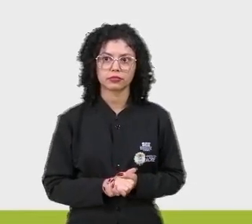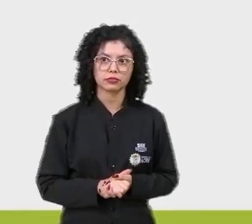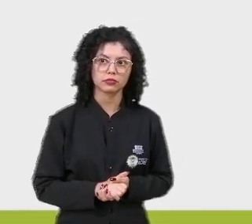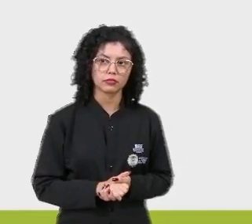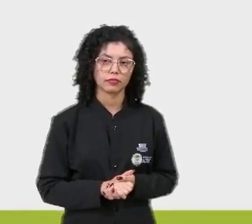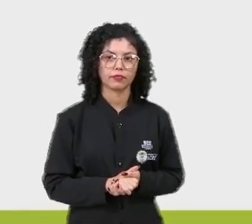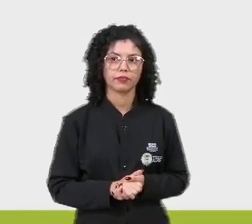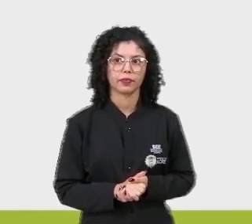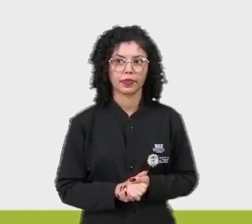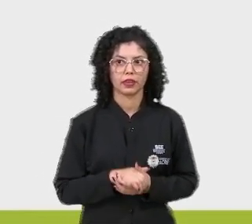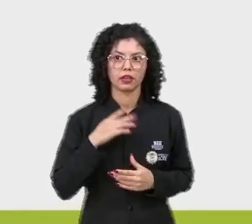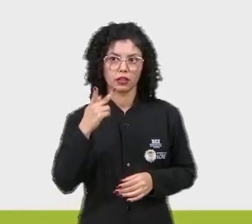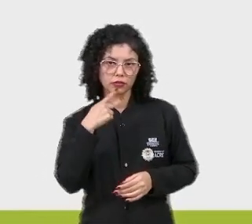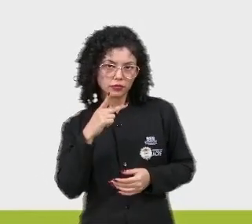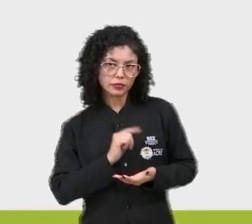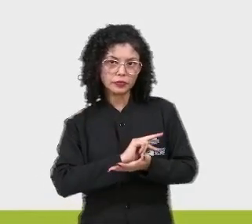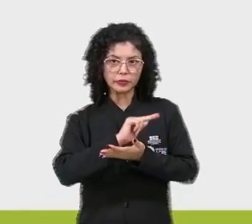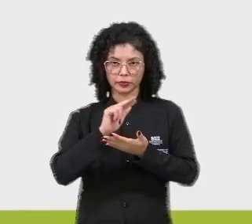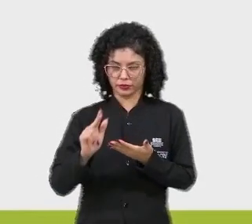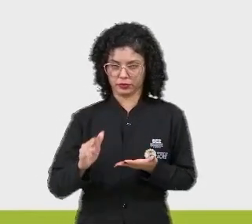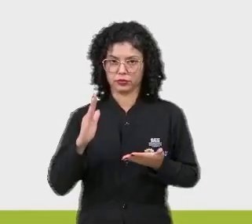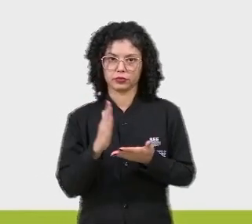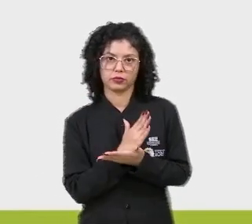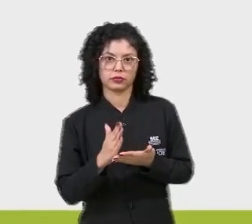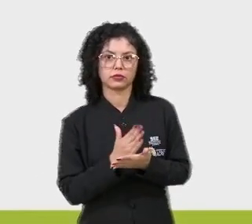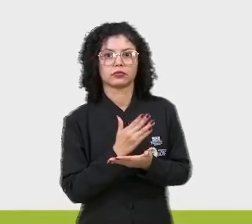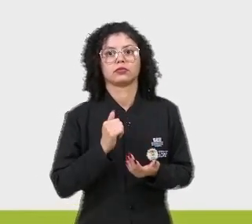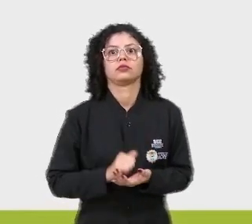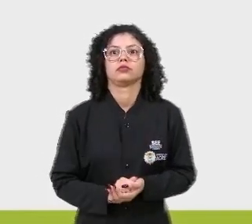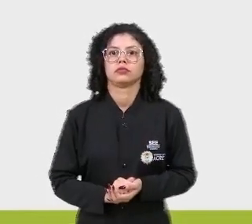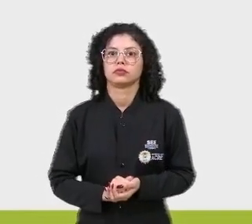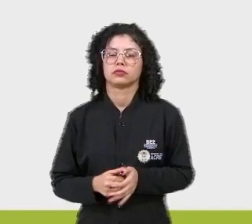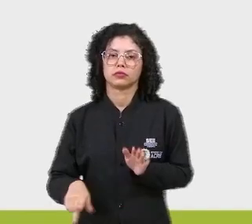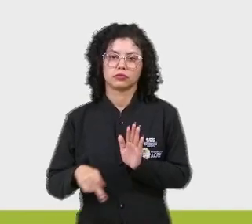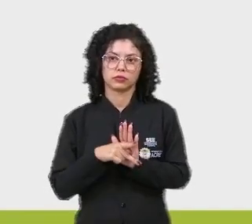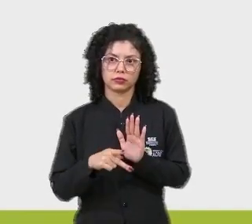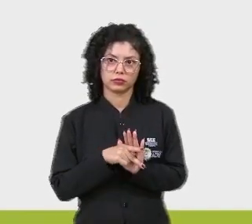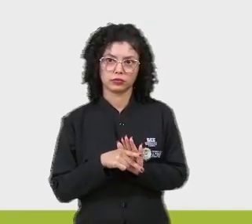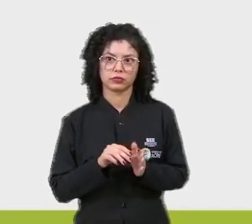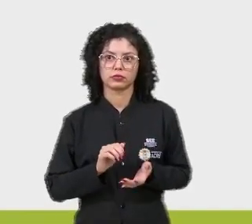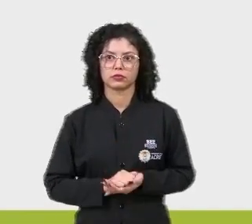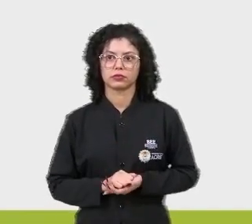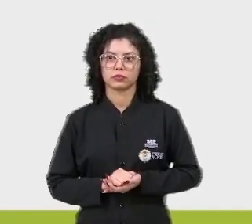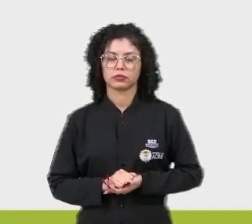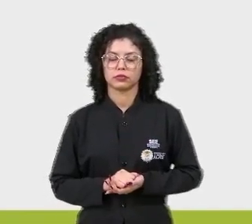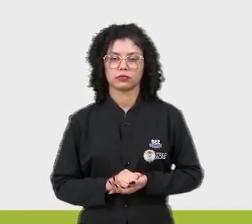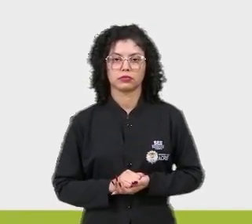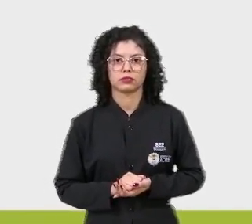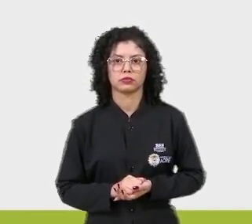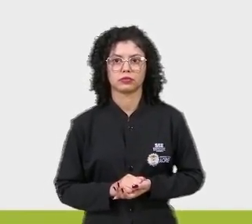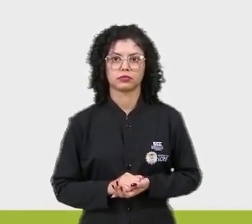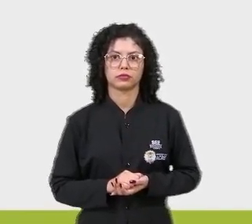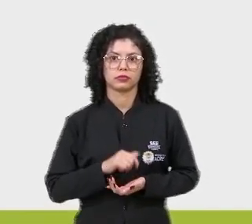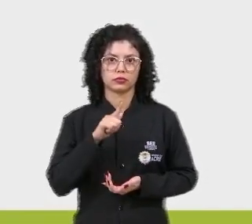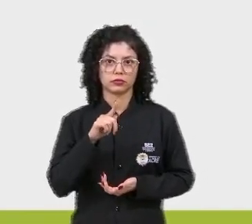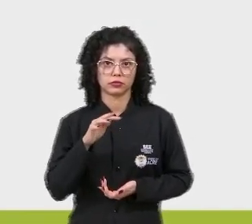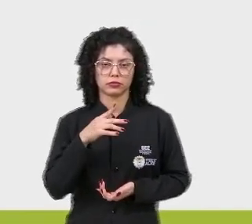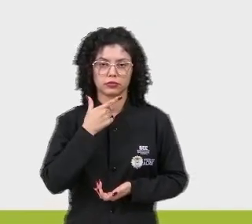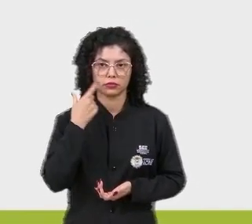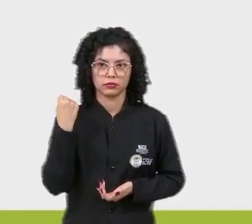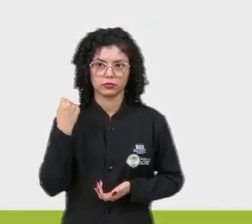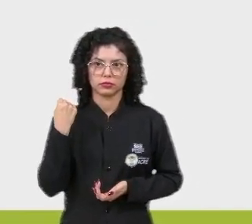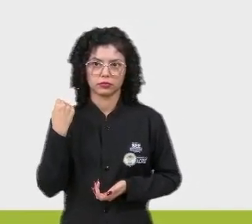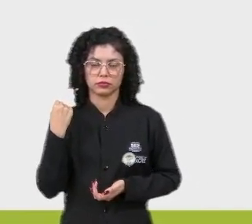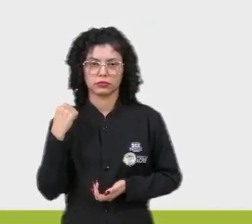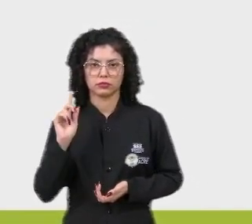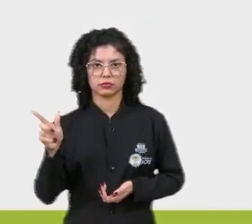posso estar falando sobre animais e Em algum momento eu vou especificar aí eh gato e poderia